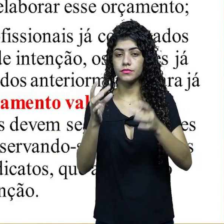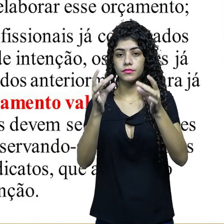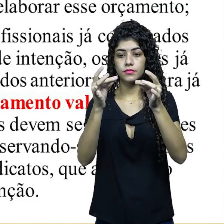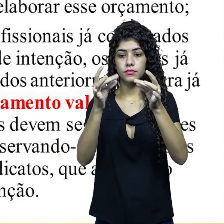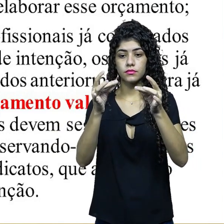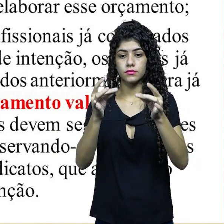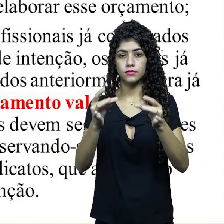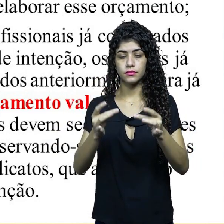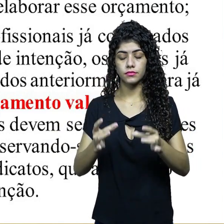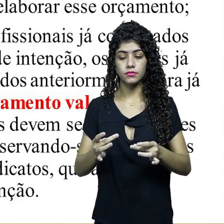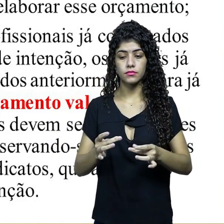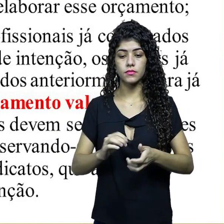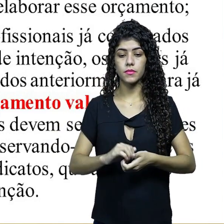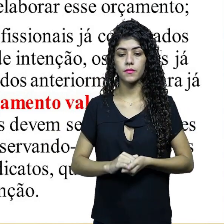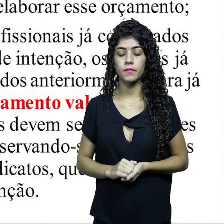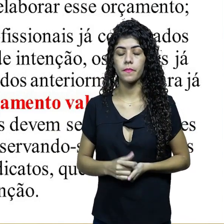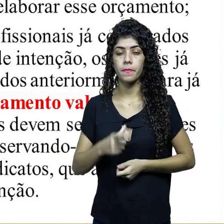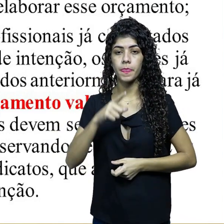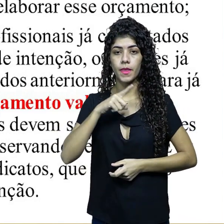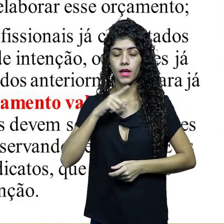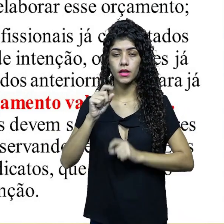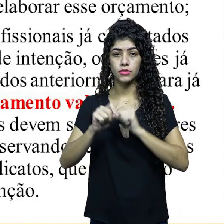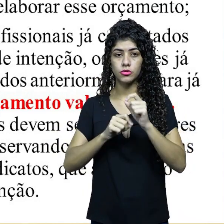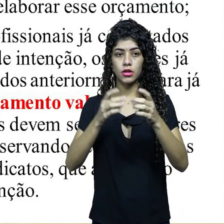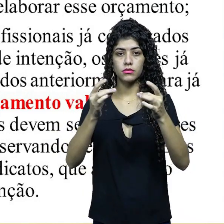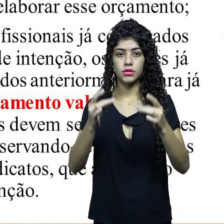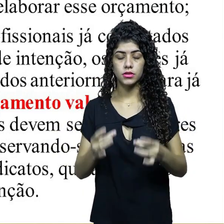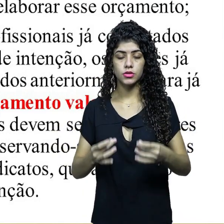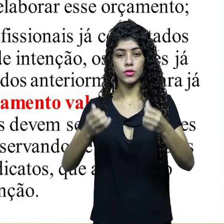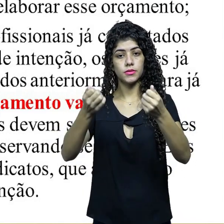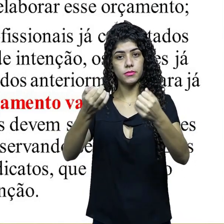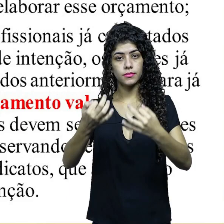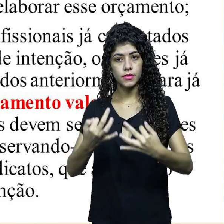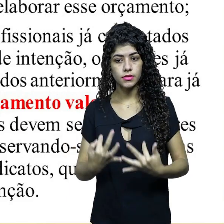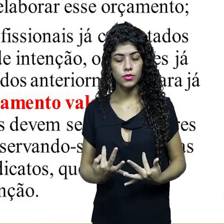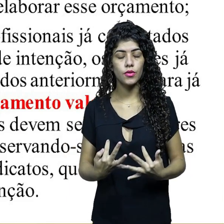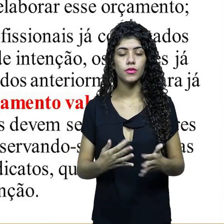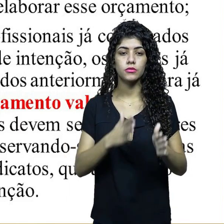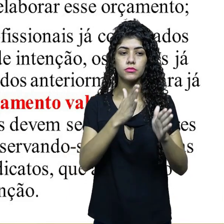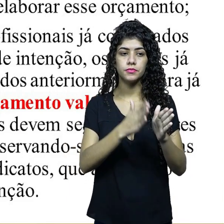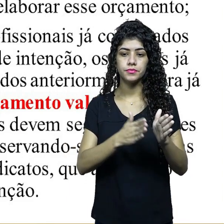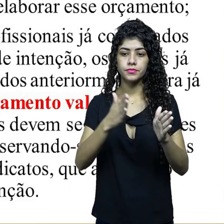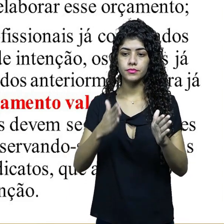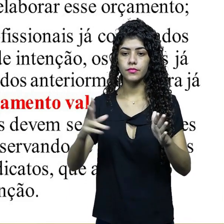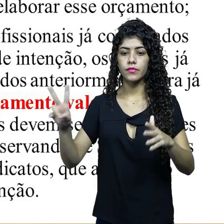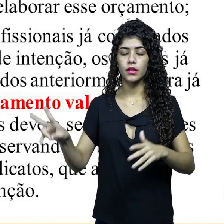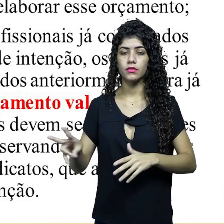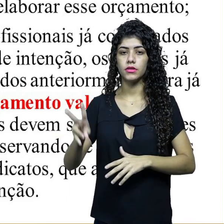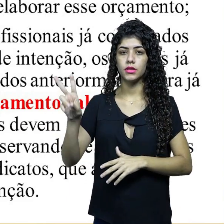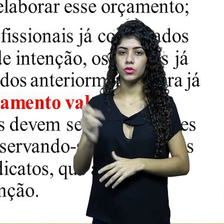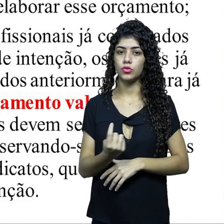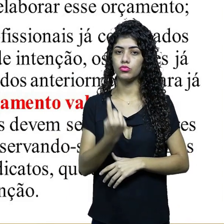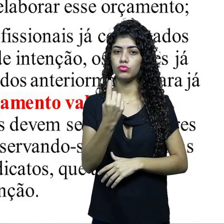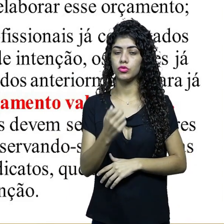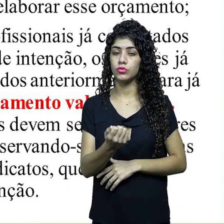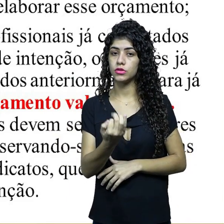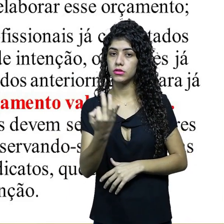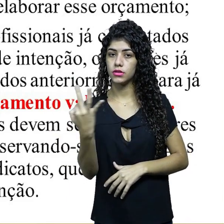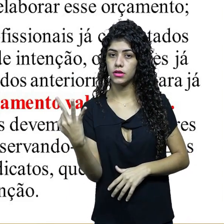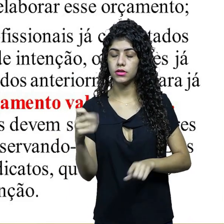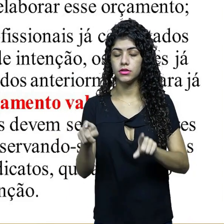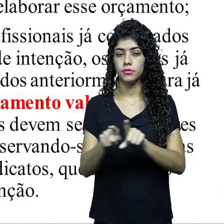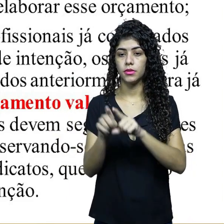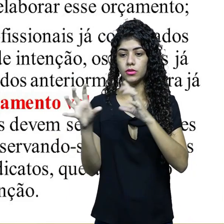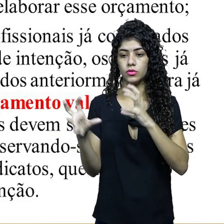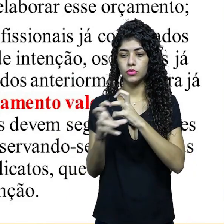detalhados em itens e subitens, contendo as respectivas descrições, unidades, valor unitário, quantidade e